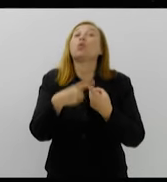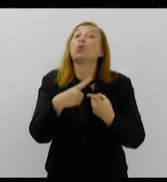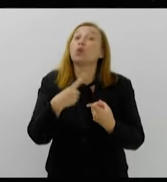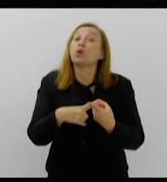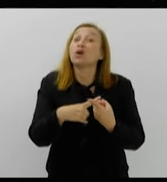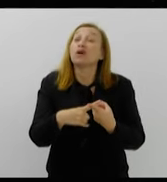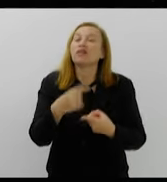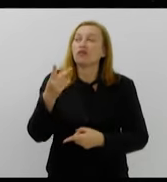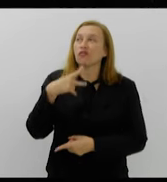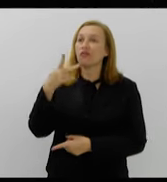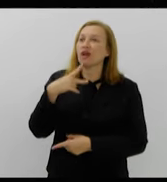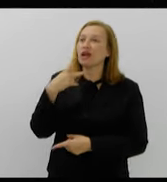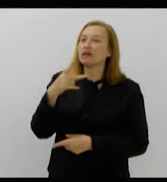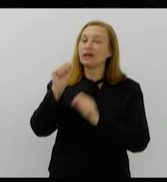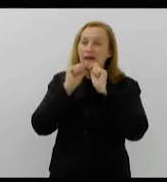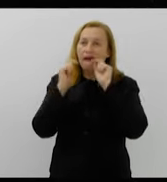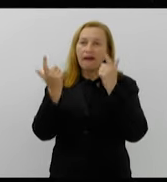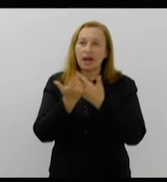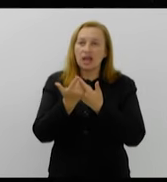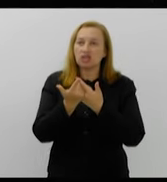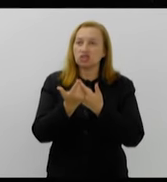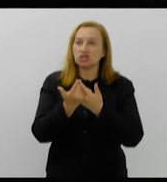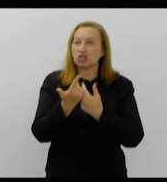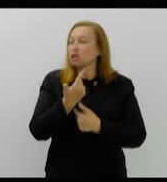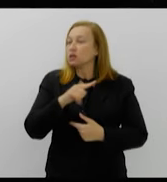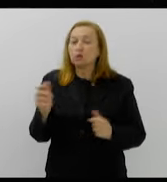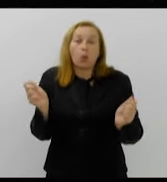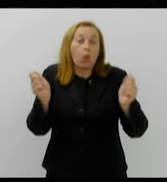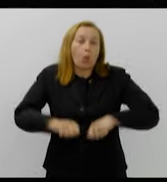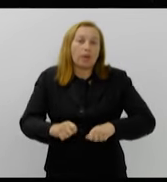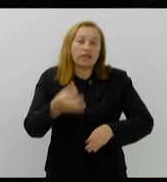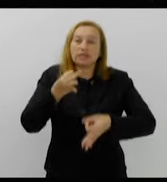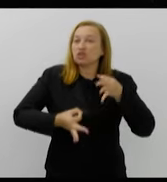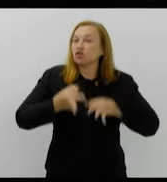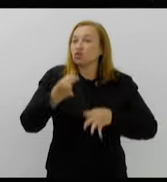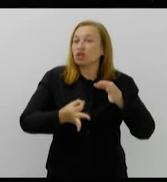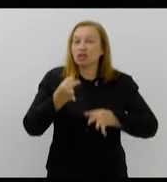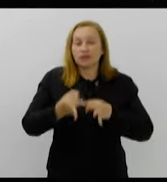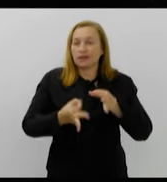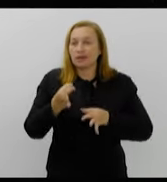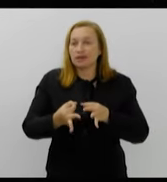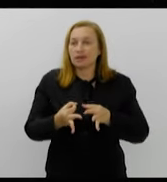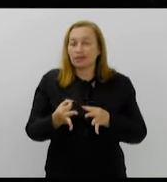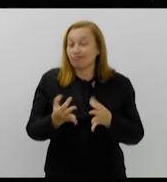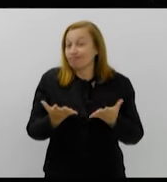dizendo que a alerge não tem competência jurídica para